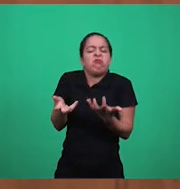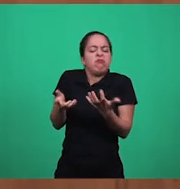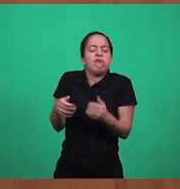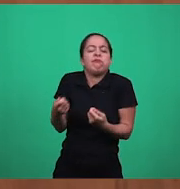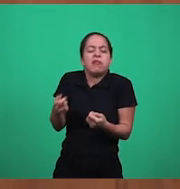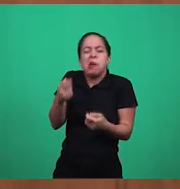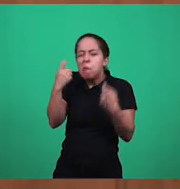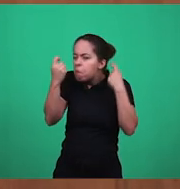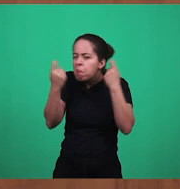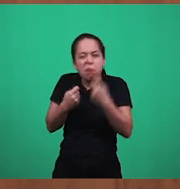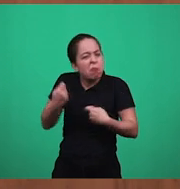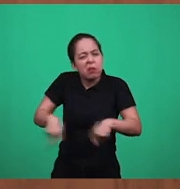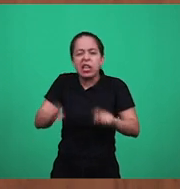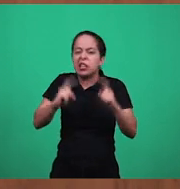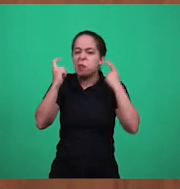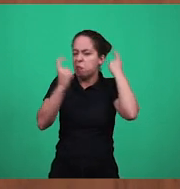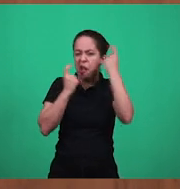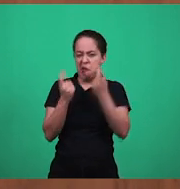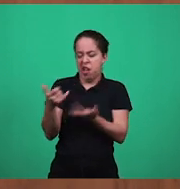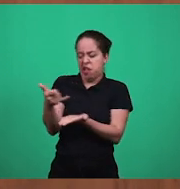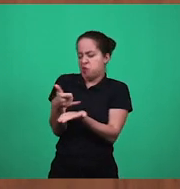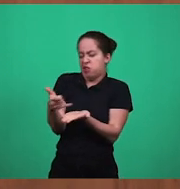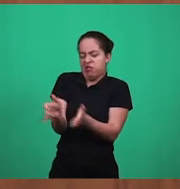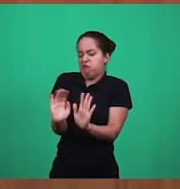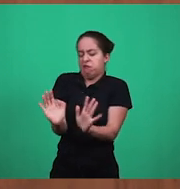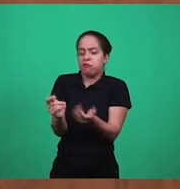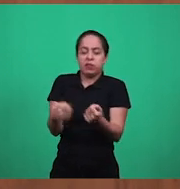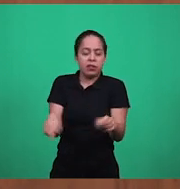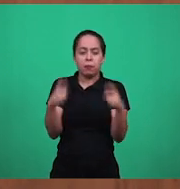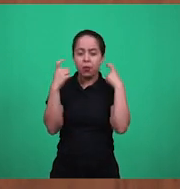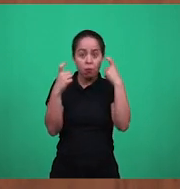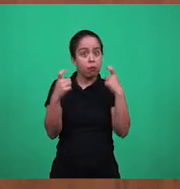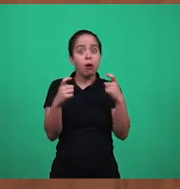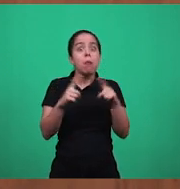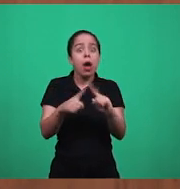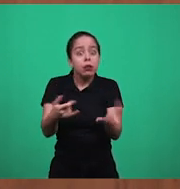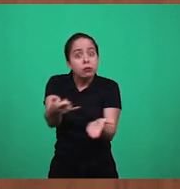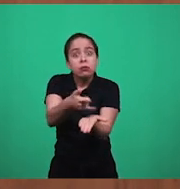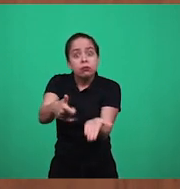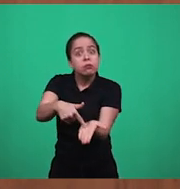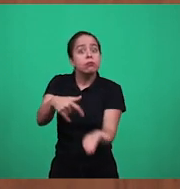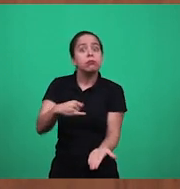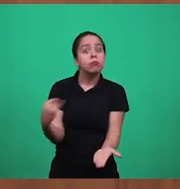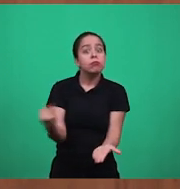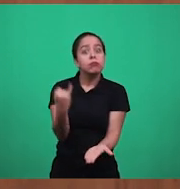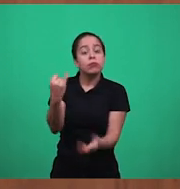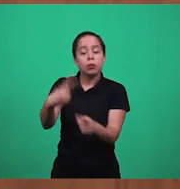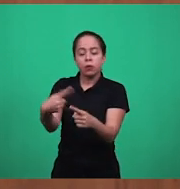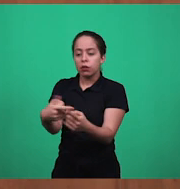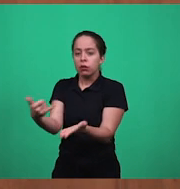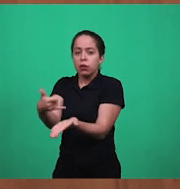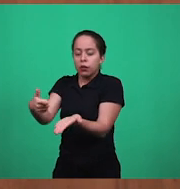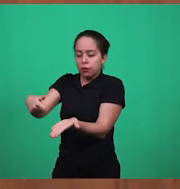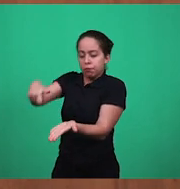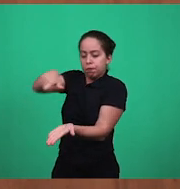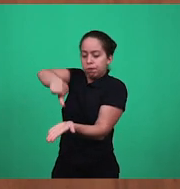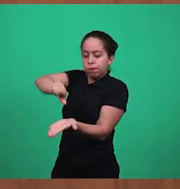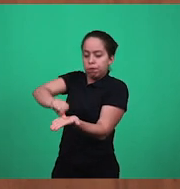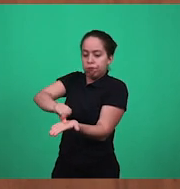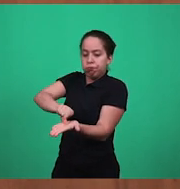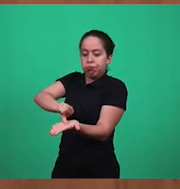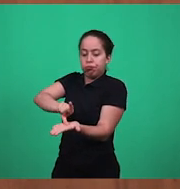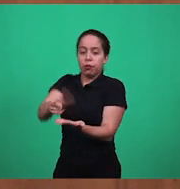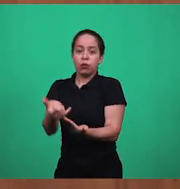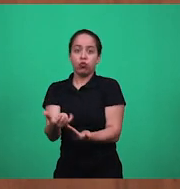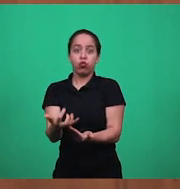levar o azeite reserva. O azeite era muito importante, porque era ele que abastecia a chama da